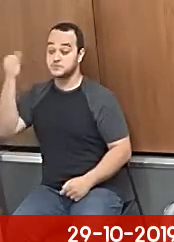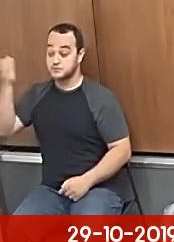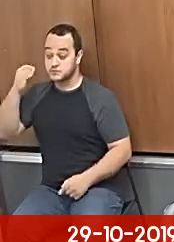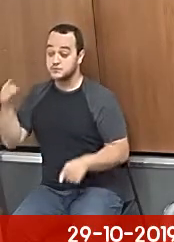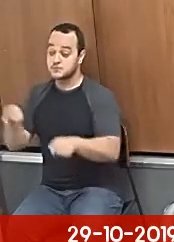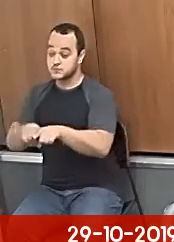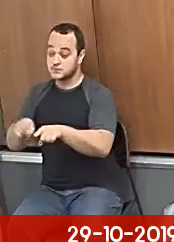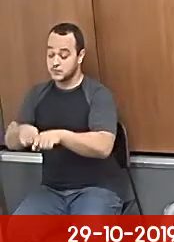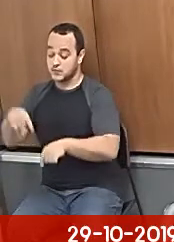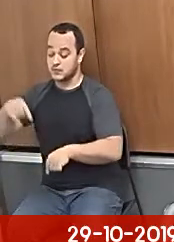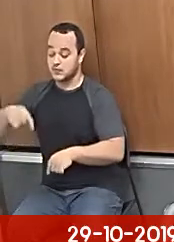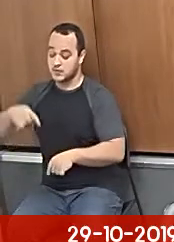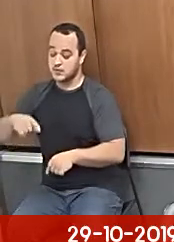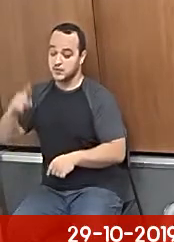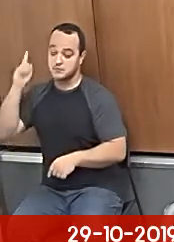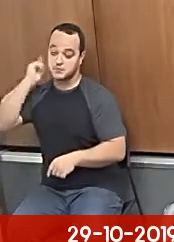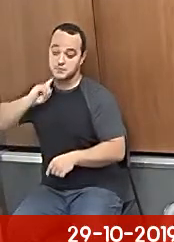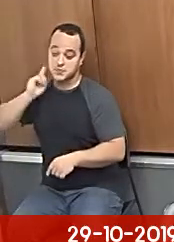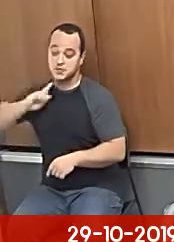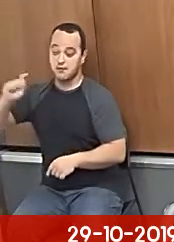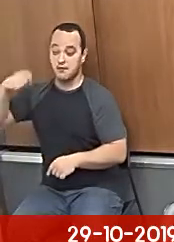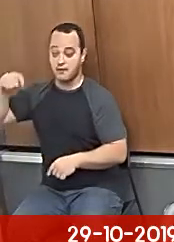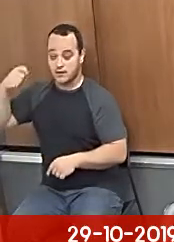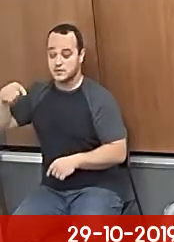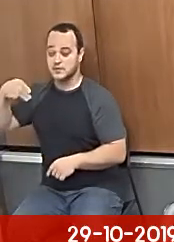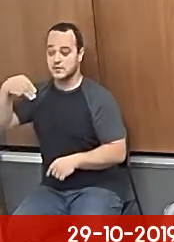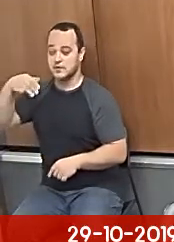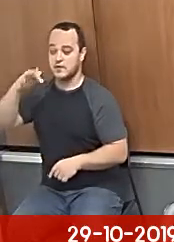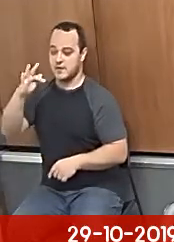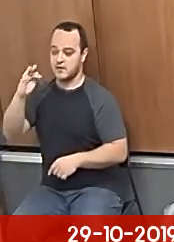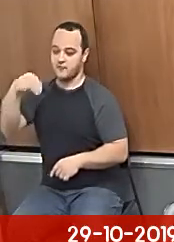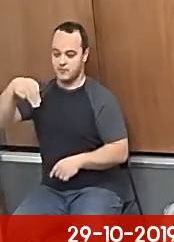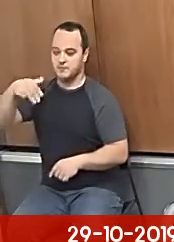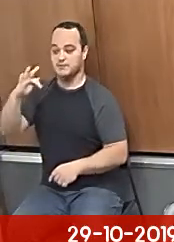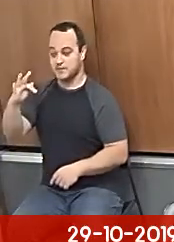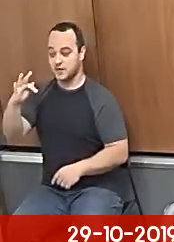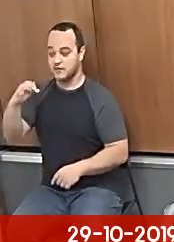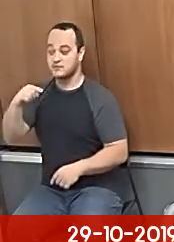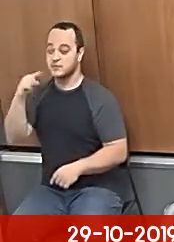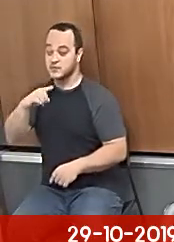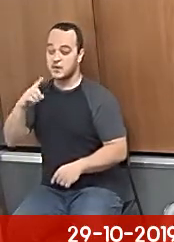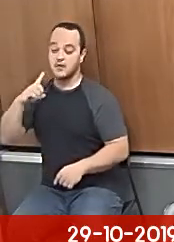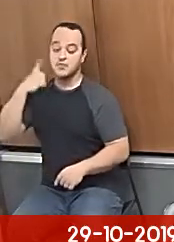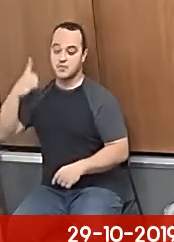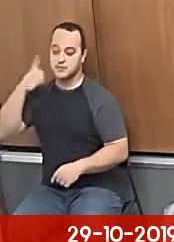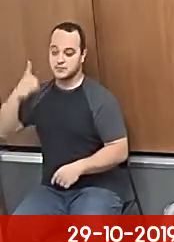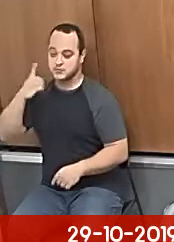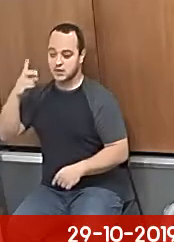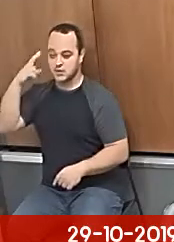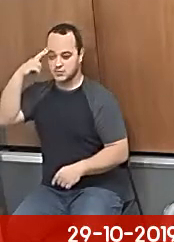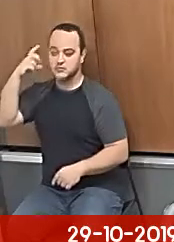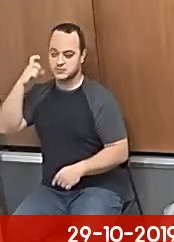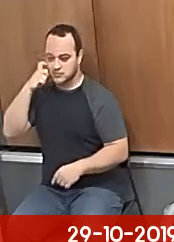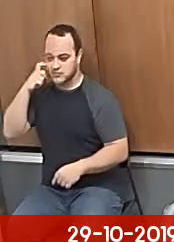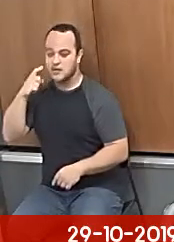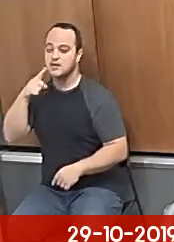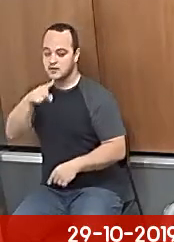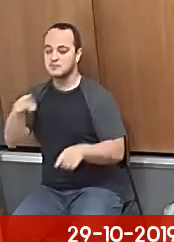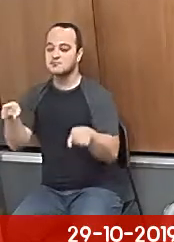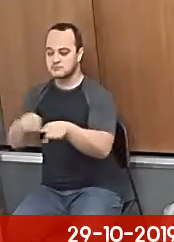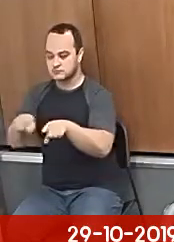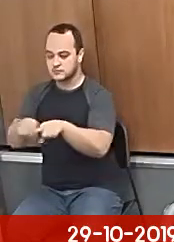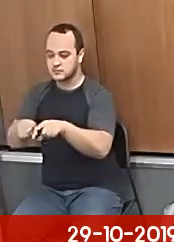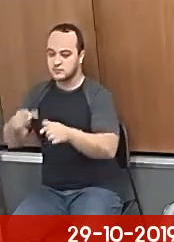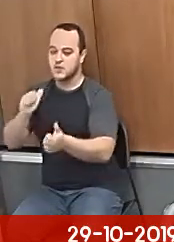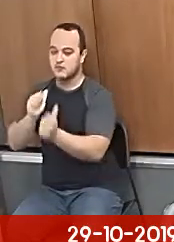com a Federação Mineira de Futebol. Né? Conversei com o deputado Zé Guilherme, que é o pai do presidente da Federação Mineira. É muito